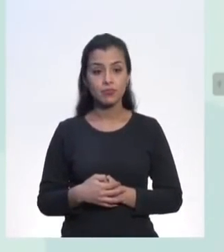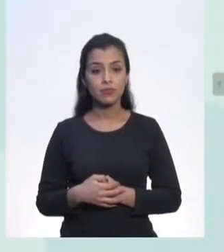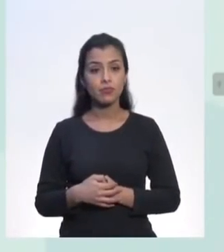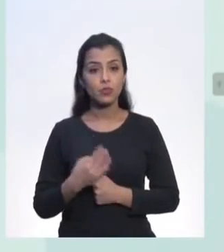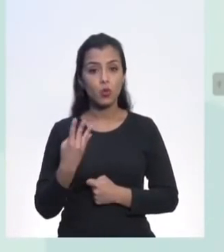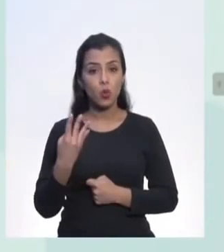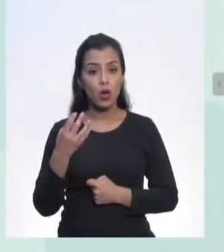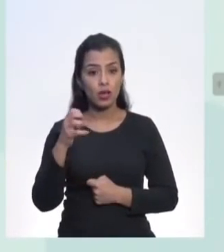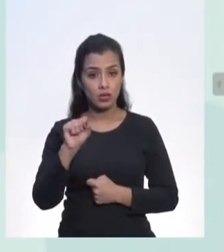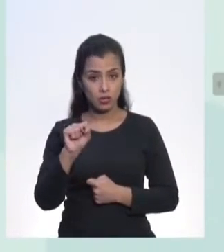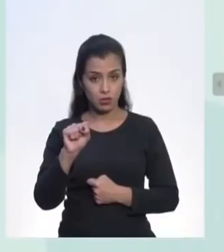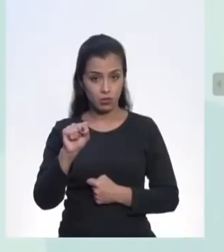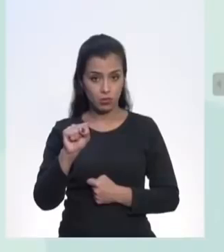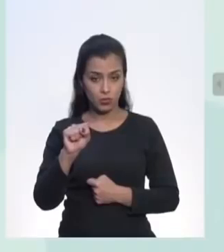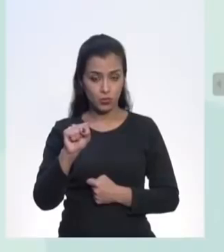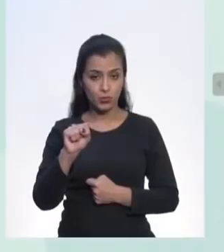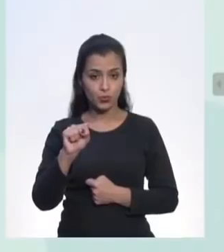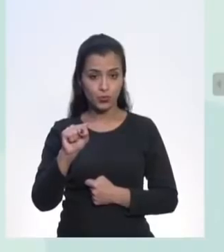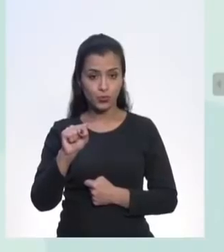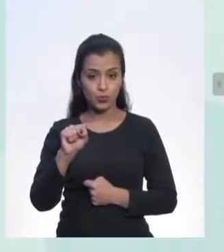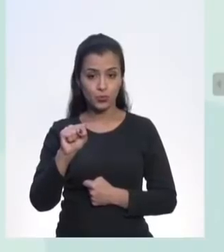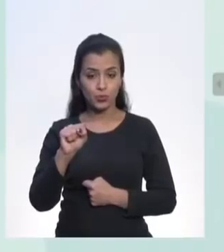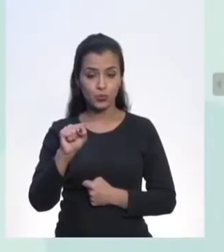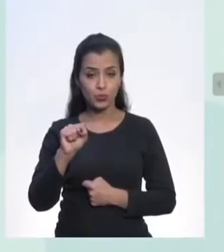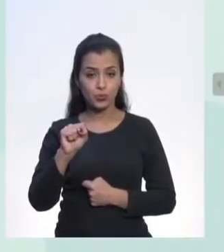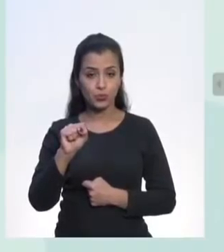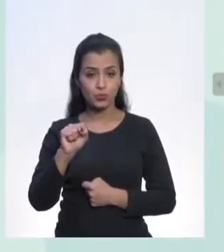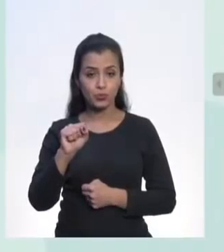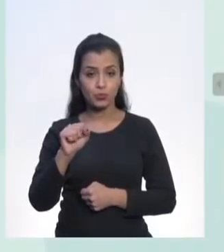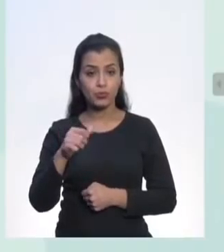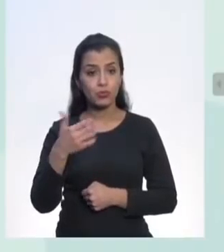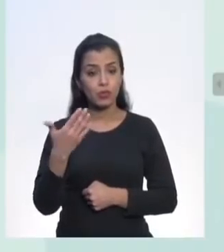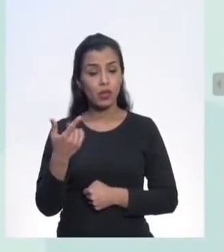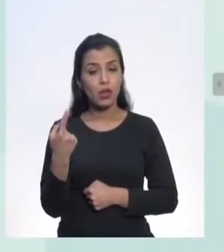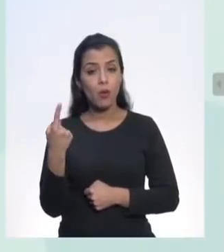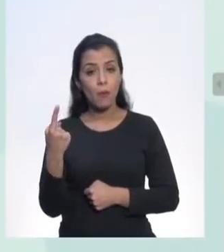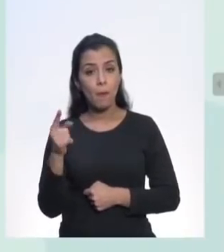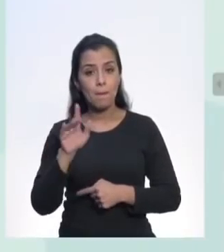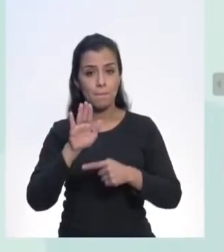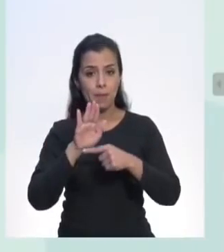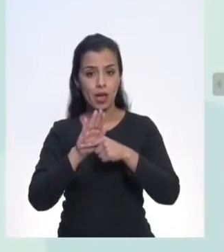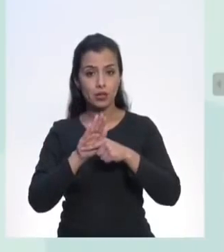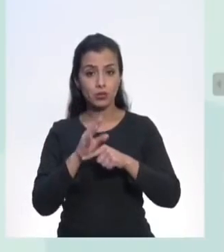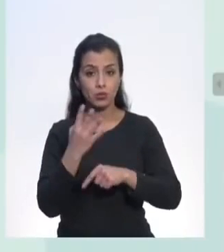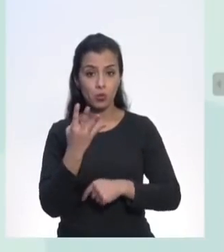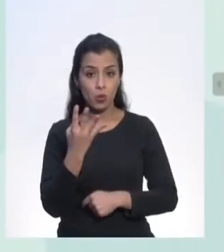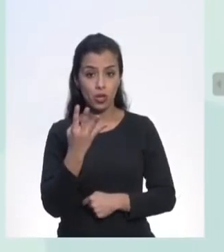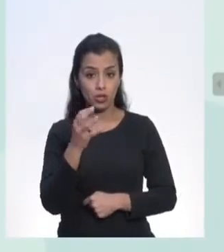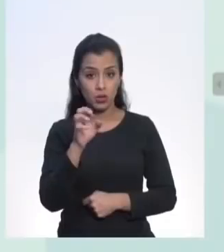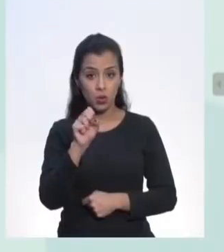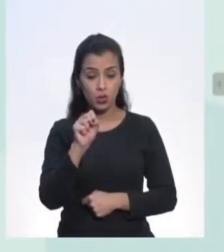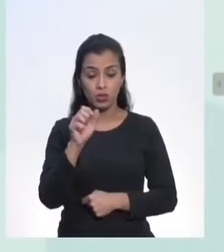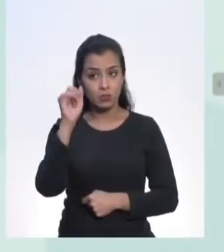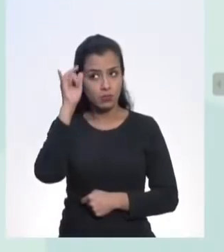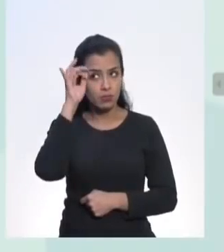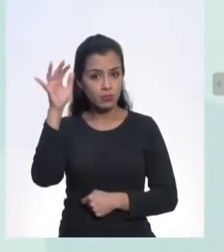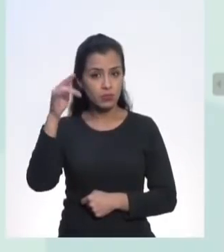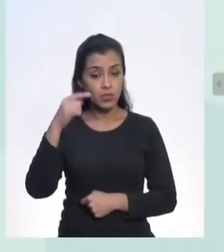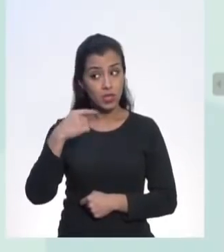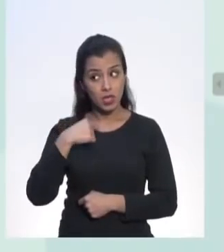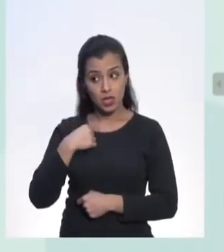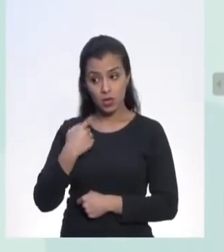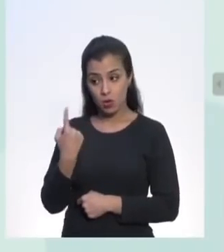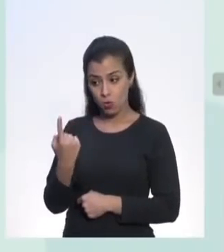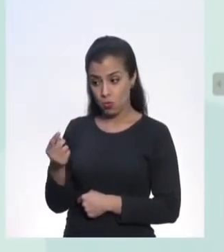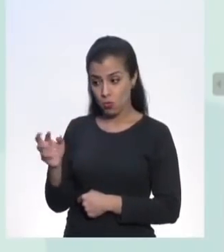1, 4. Então, 1 menos 48. Tenho 1, devo 48, pago